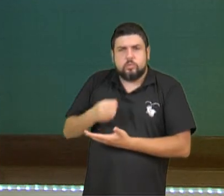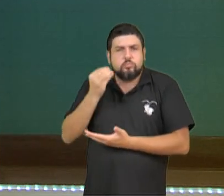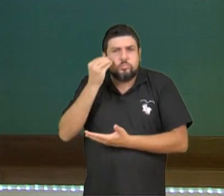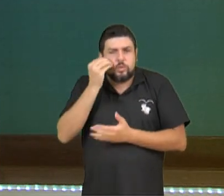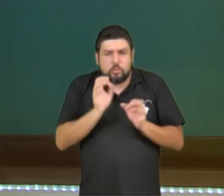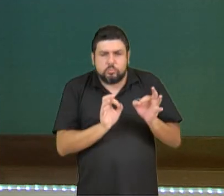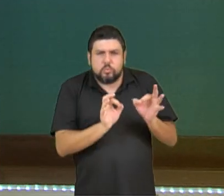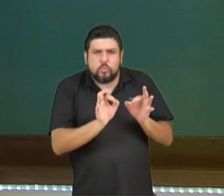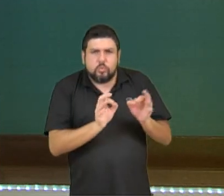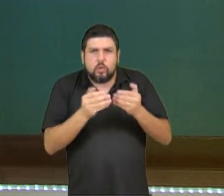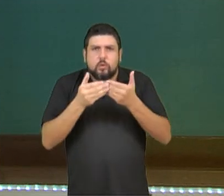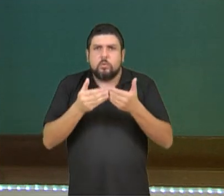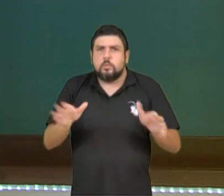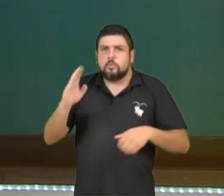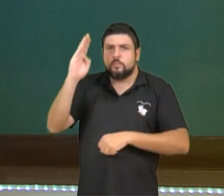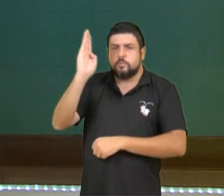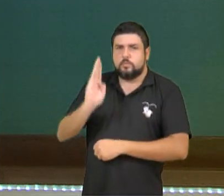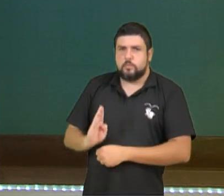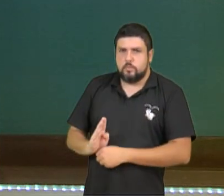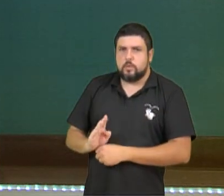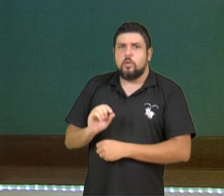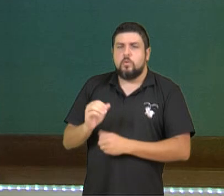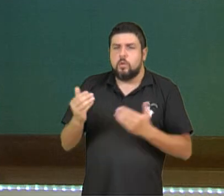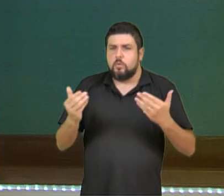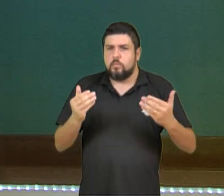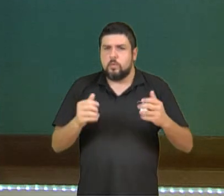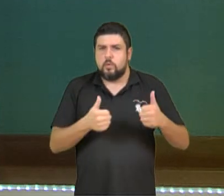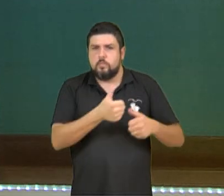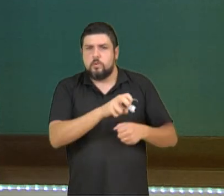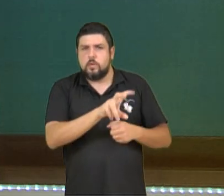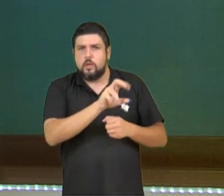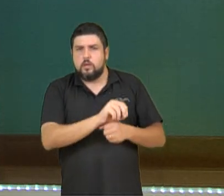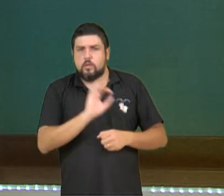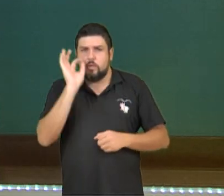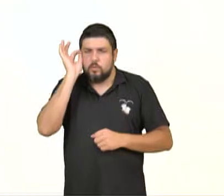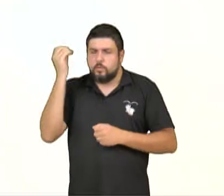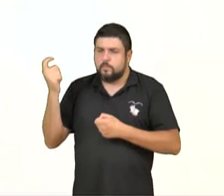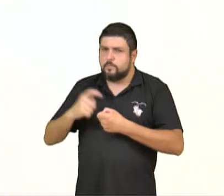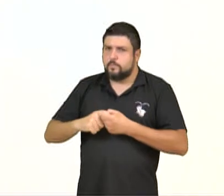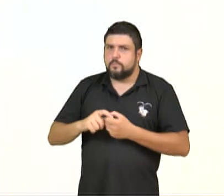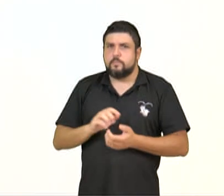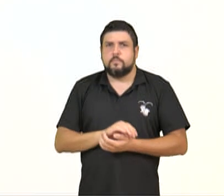essa nova metodologia, comparado com a década de 50. Voltamos já já.